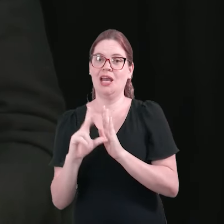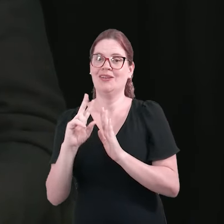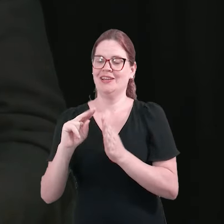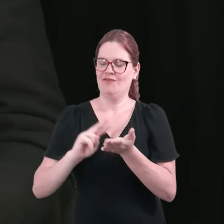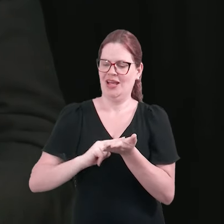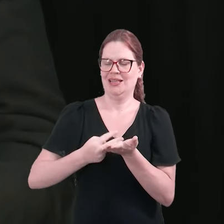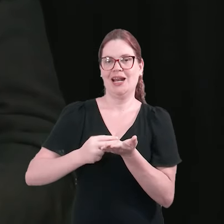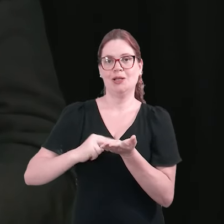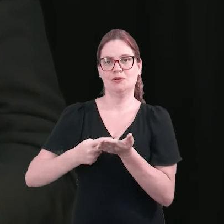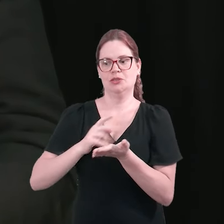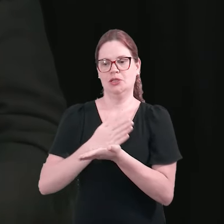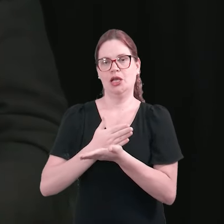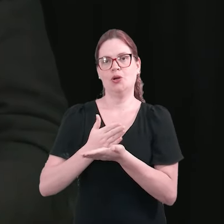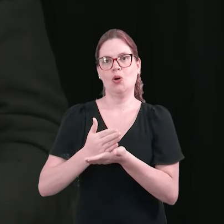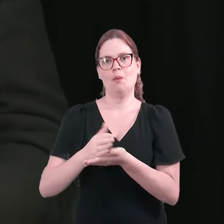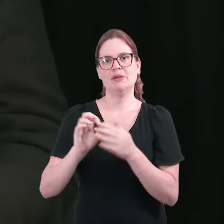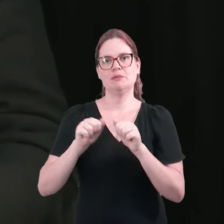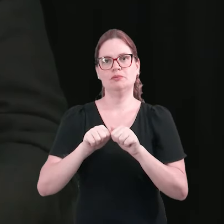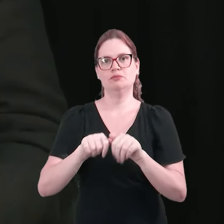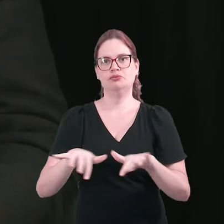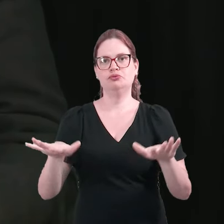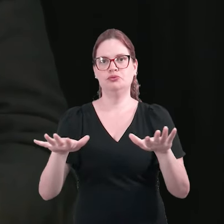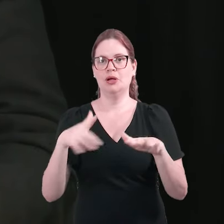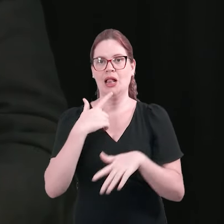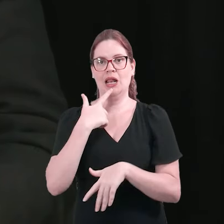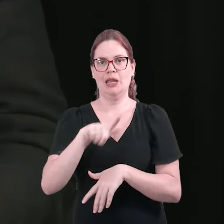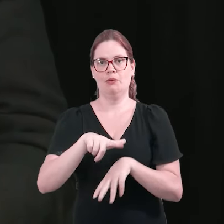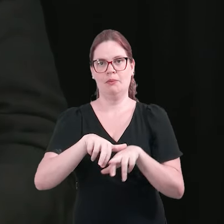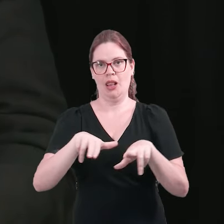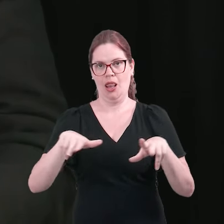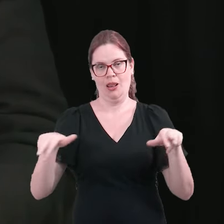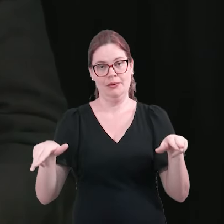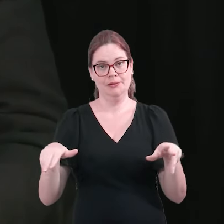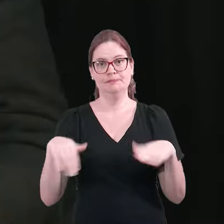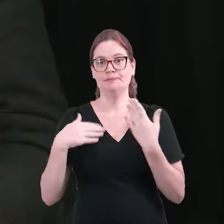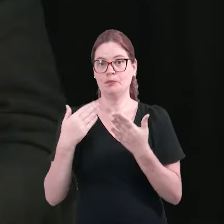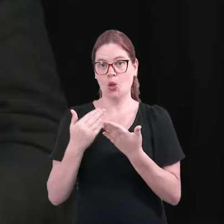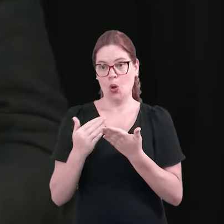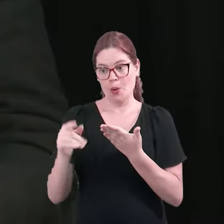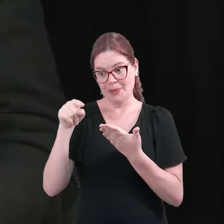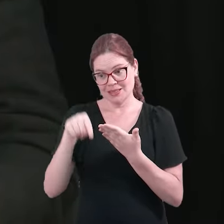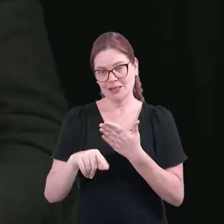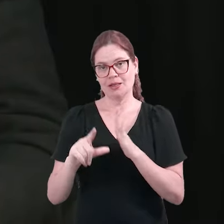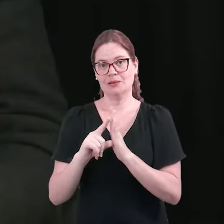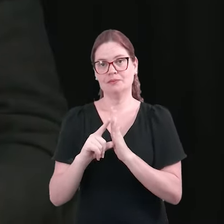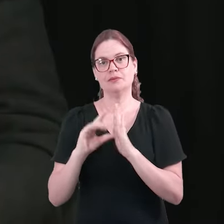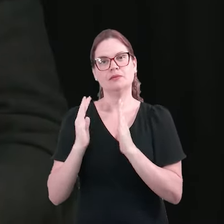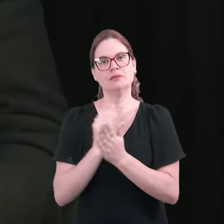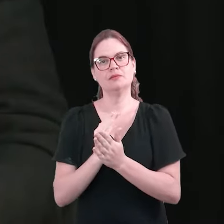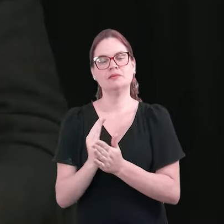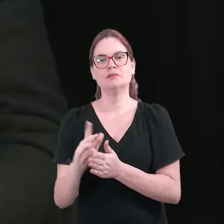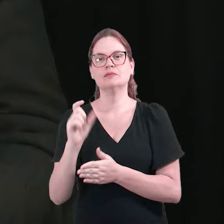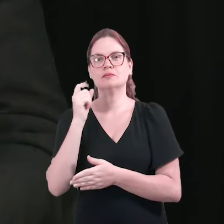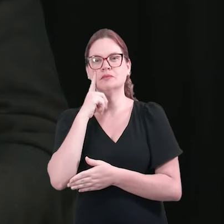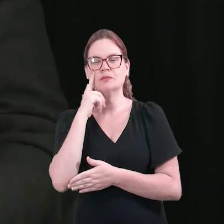palavra começa a ser espalhada em todas as línguas, né, a partir dali. E aí começa a surgir